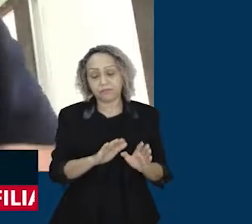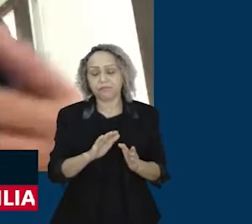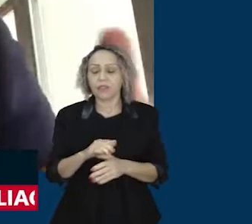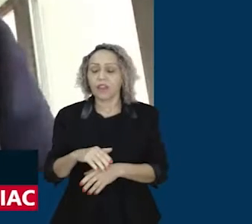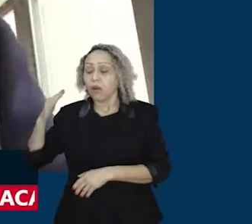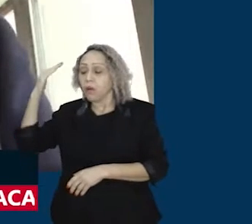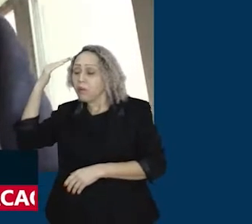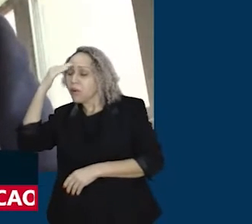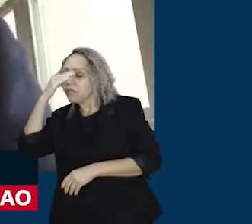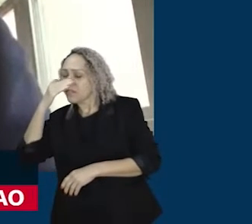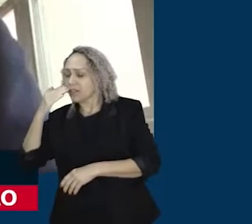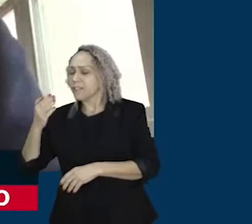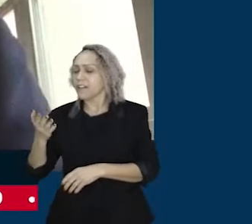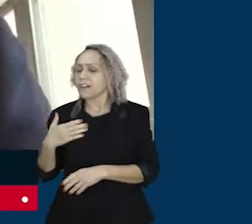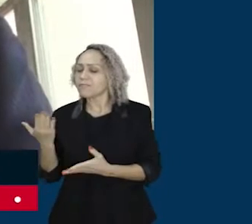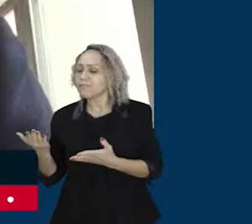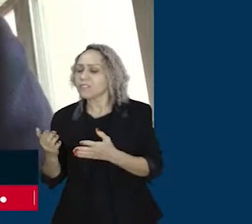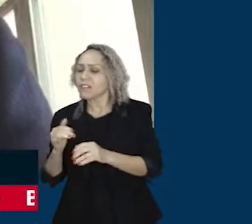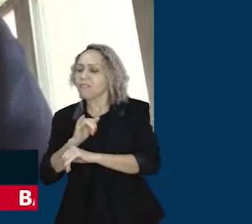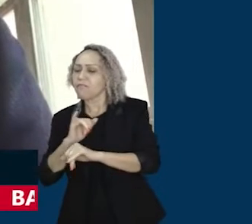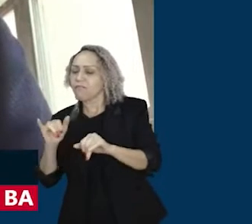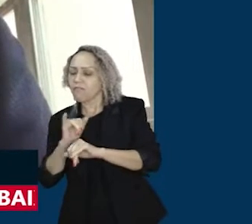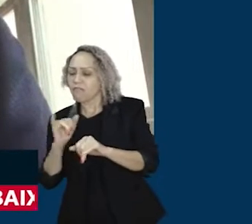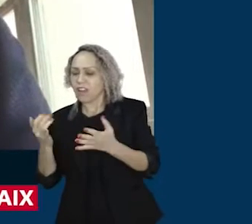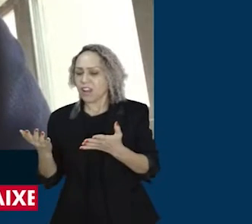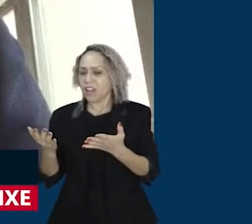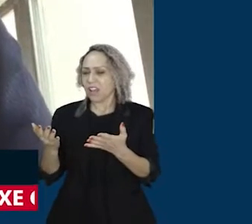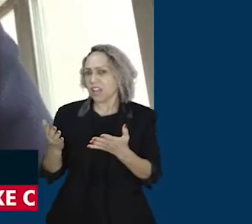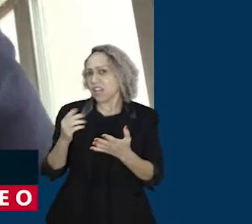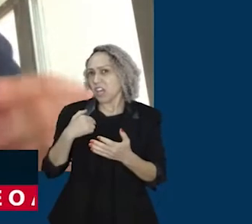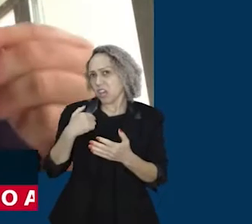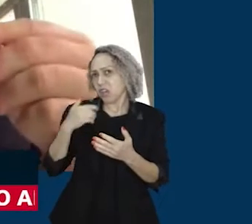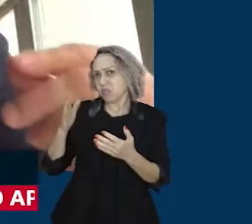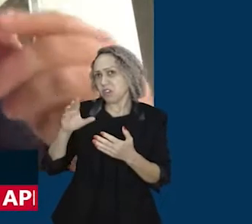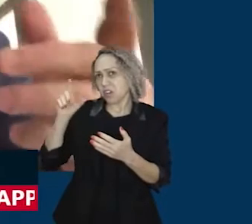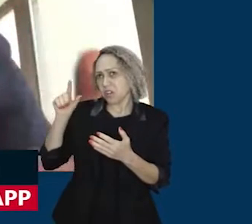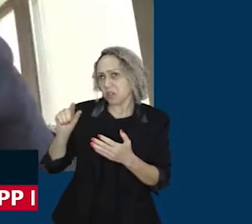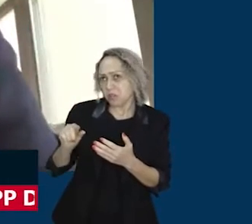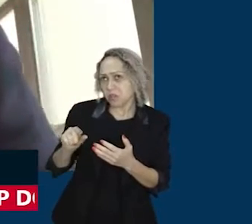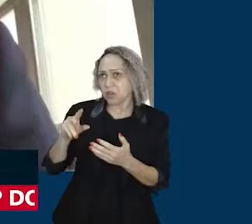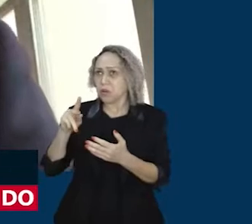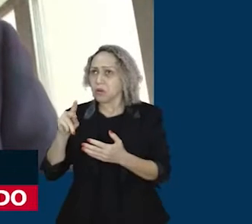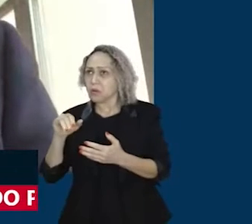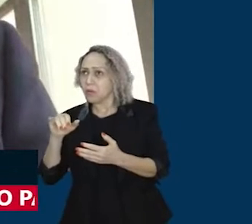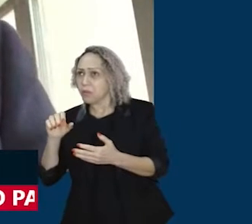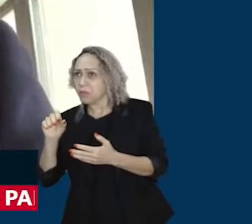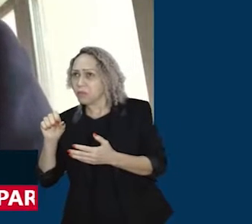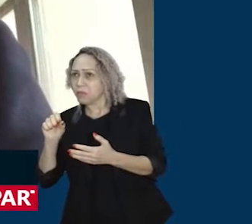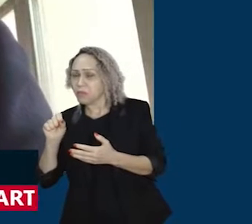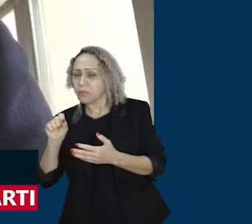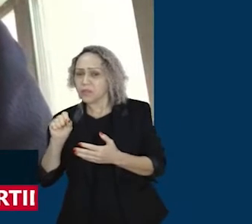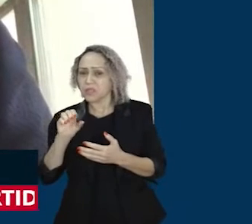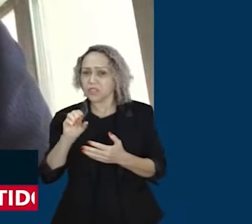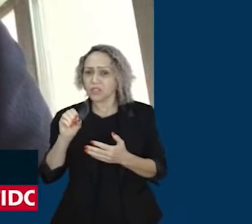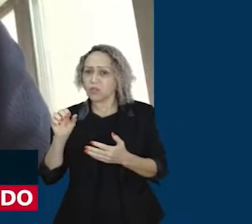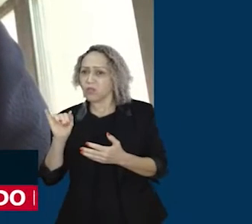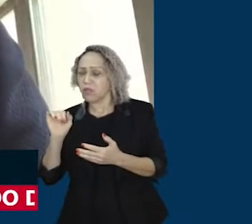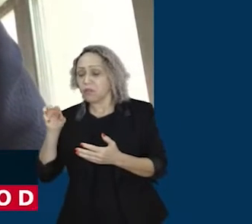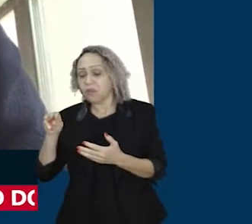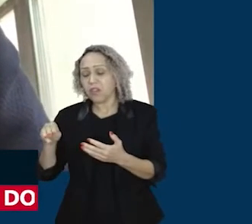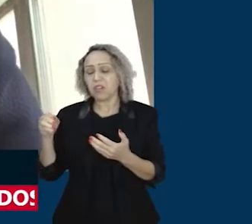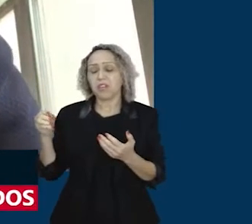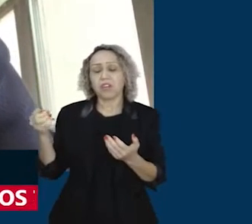PIS/COFINS, etc., as alíquotas a zero dos impostos federais, só que eles são irrelevantes praticamente do ponto de vista do